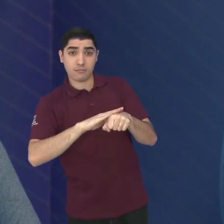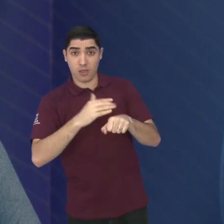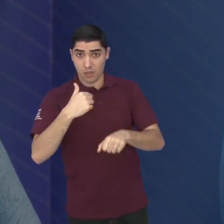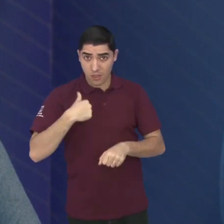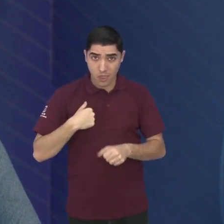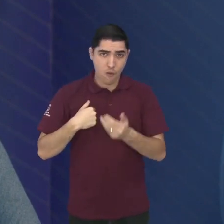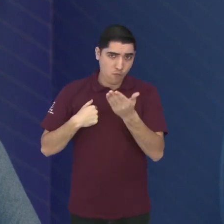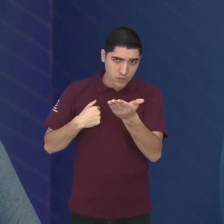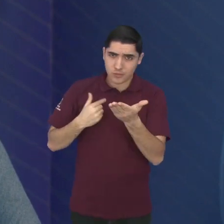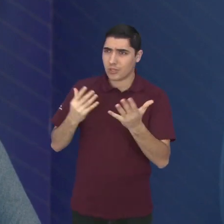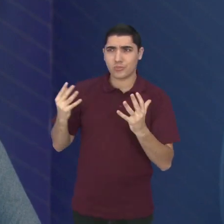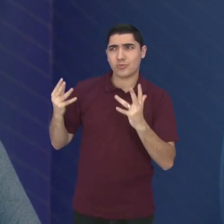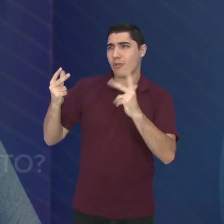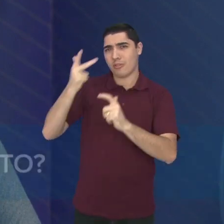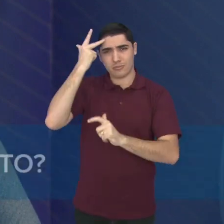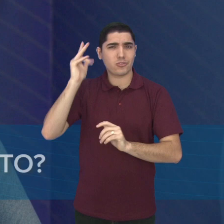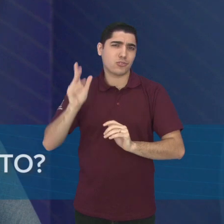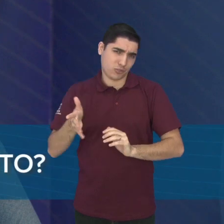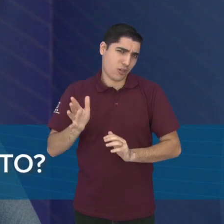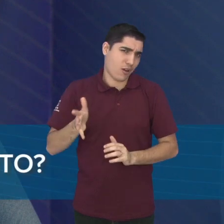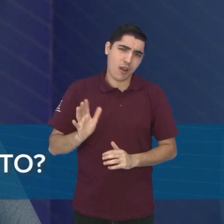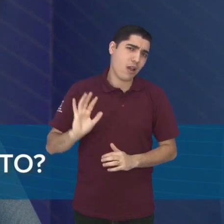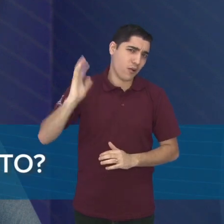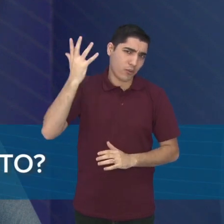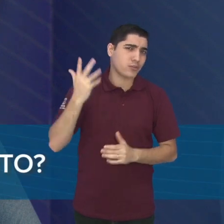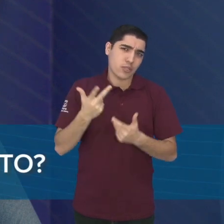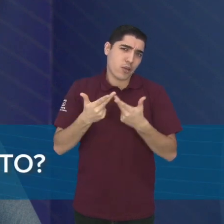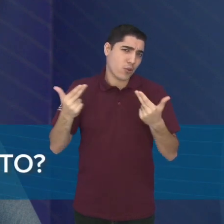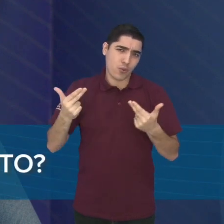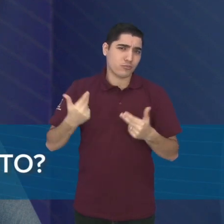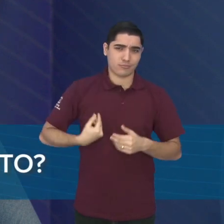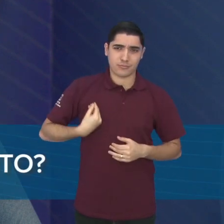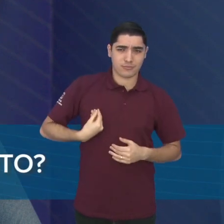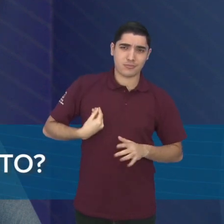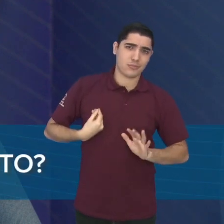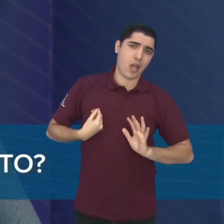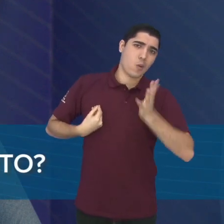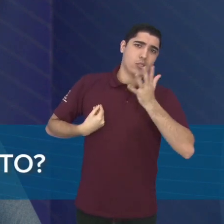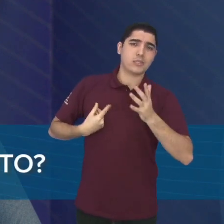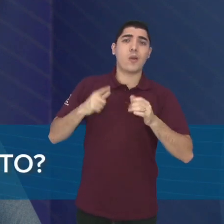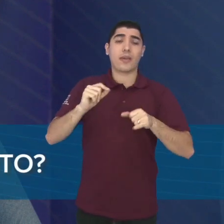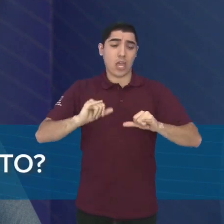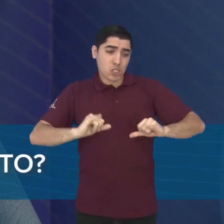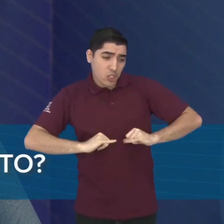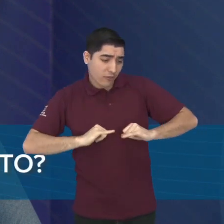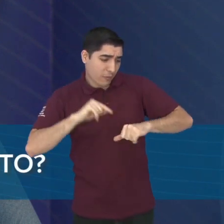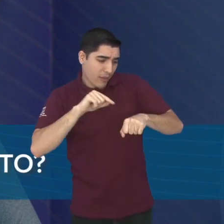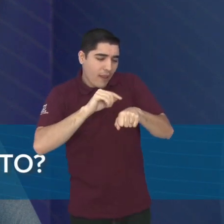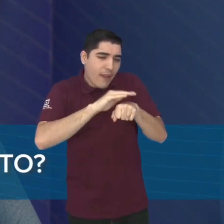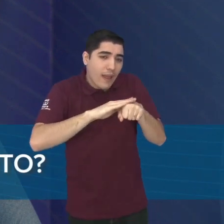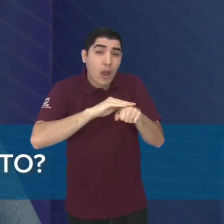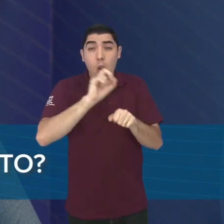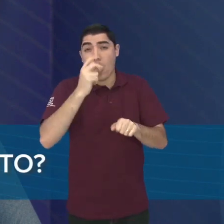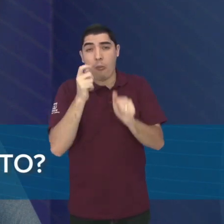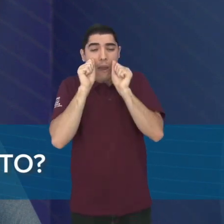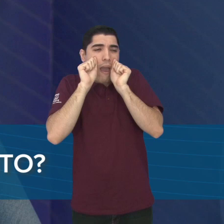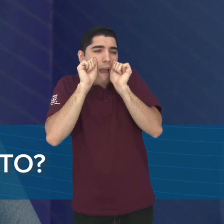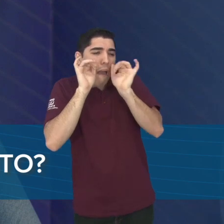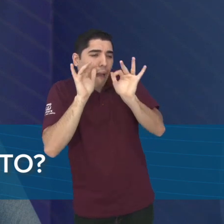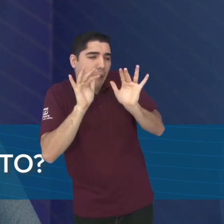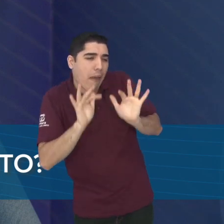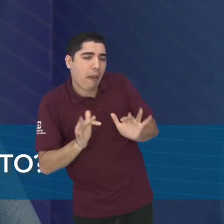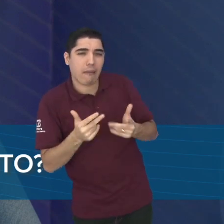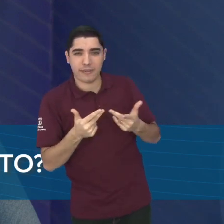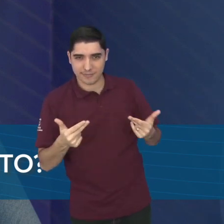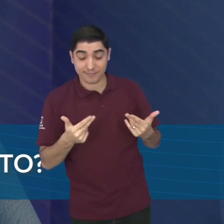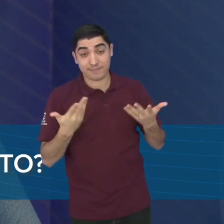todo mundo já passou por alguma situação, pelo menos em algum momento da vida, né? Dessa romantização, dramatização. E para tratar